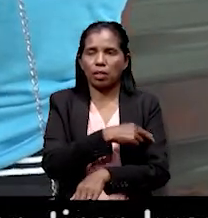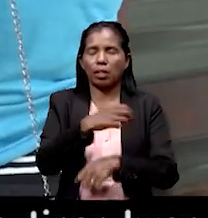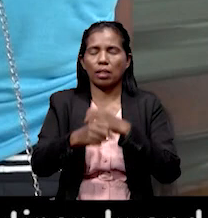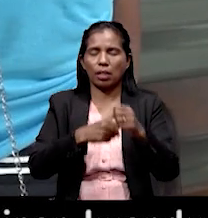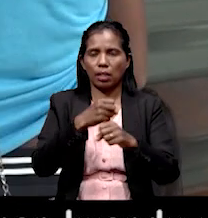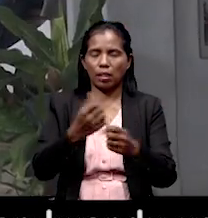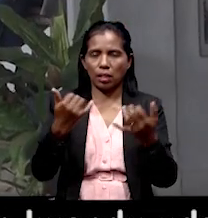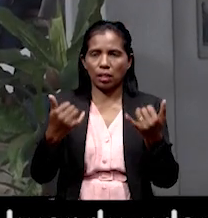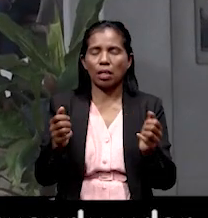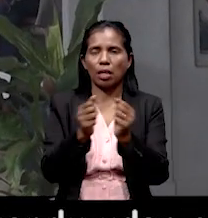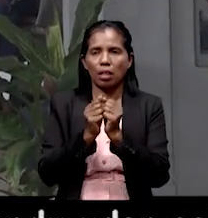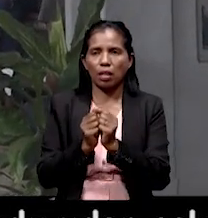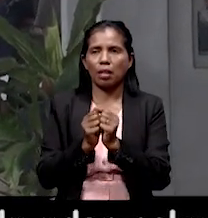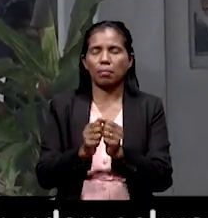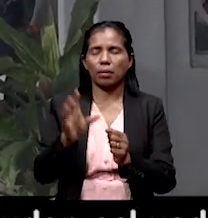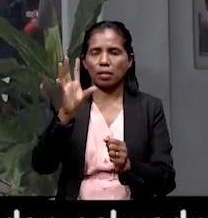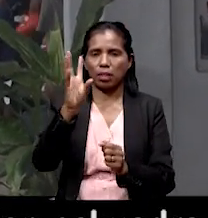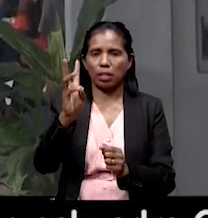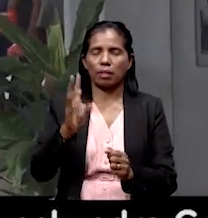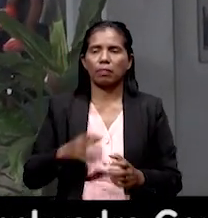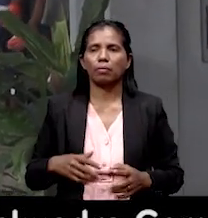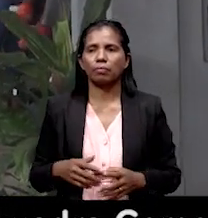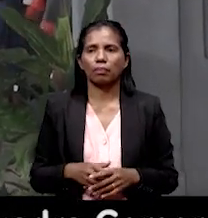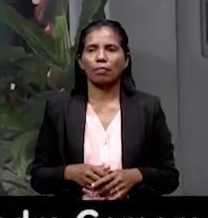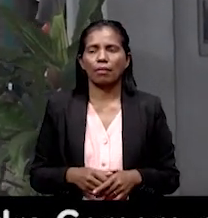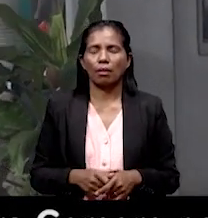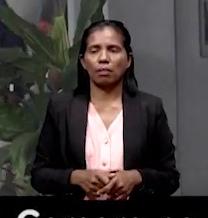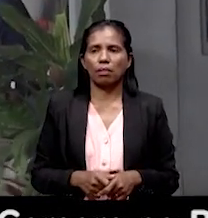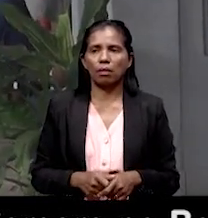nyalaran hamutuk nang nen. Efizene babo lambe Alberto da Silva, ZMN.